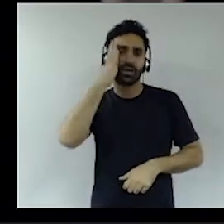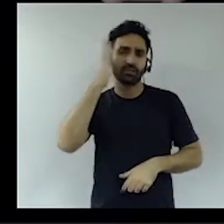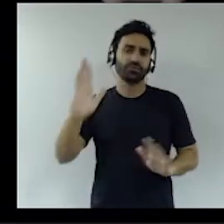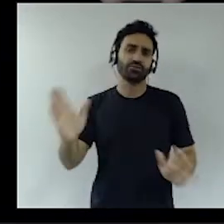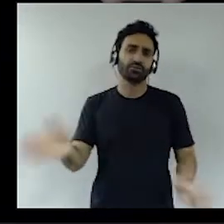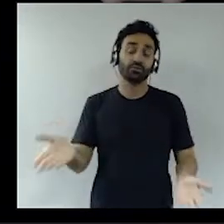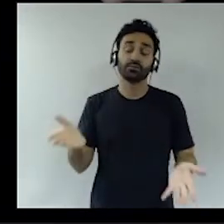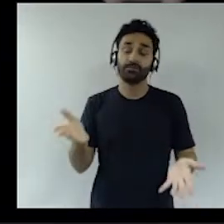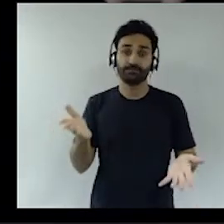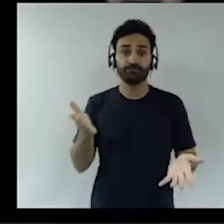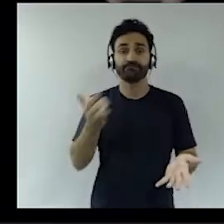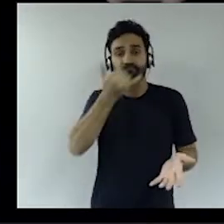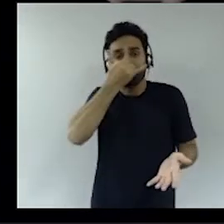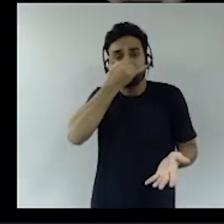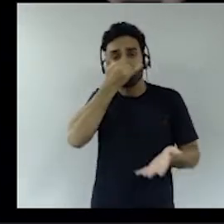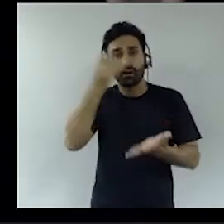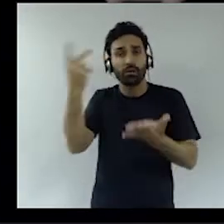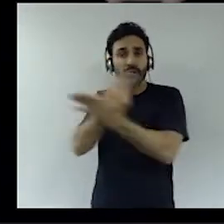avassaladoras